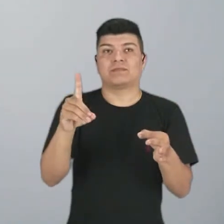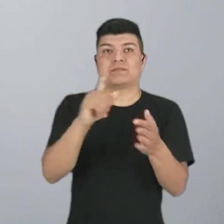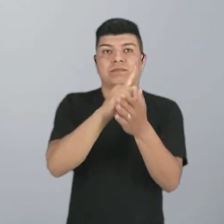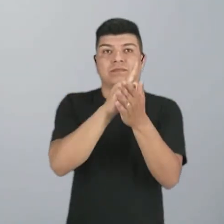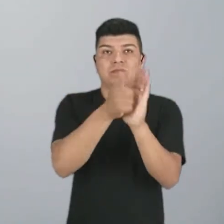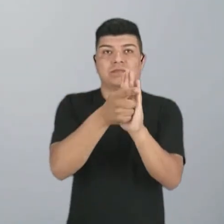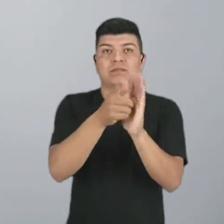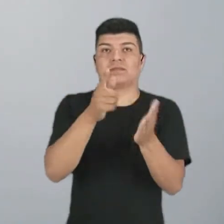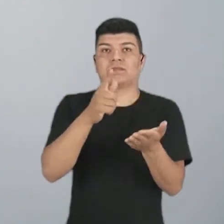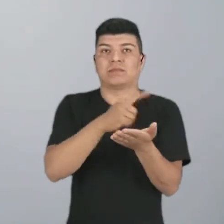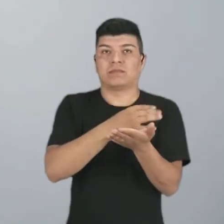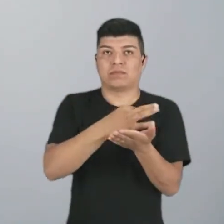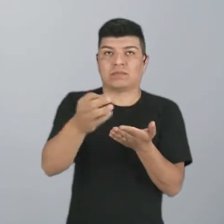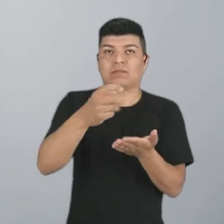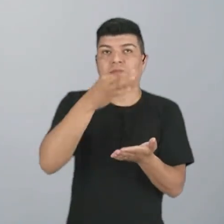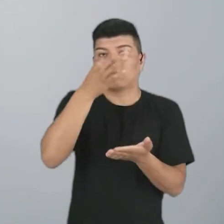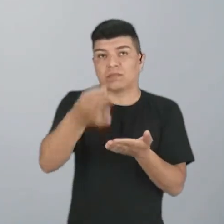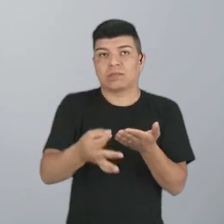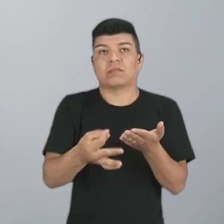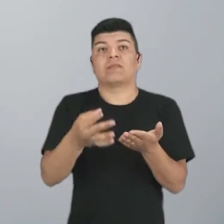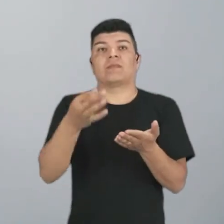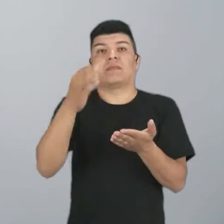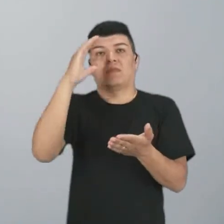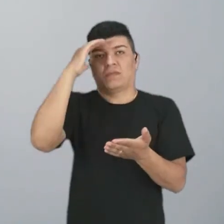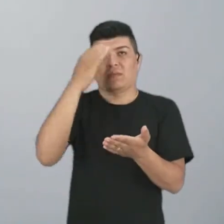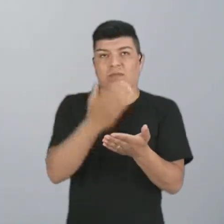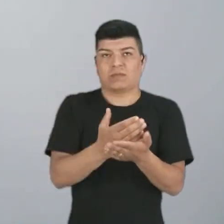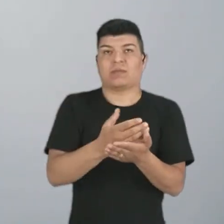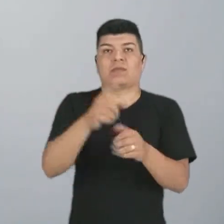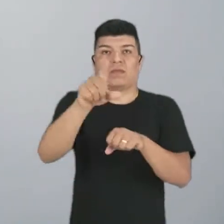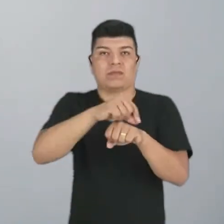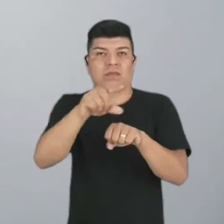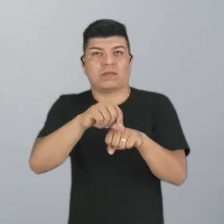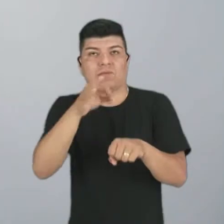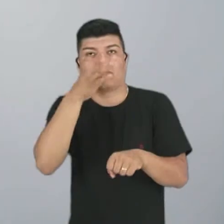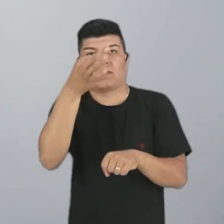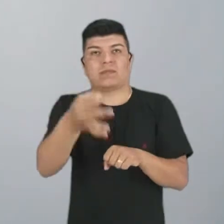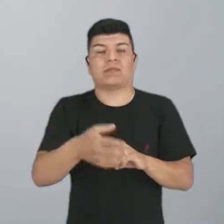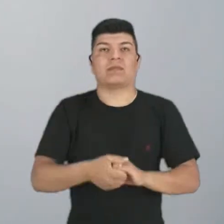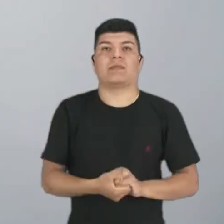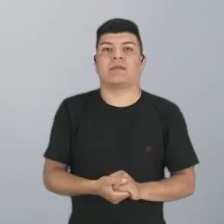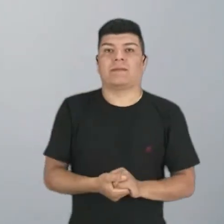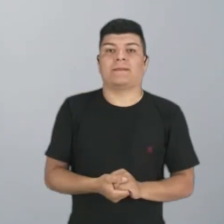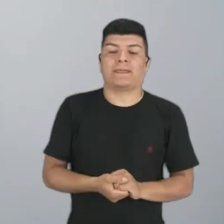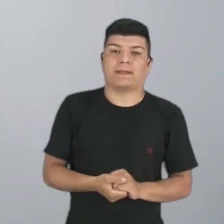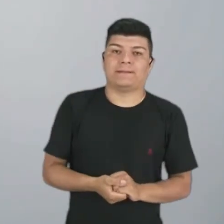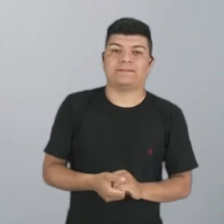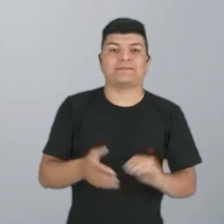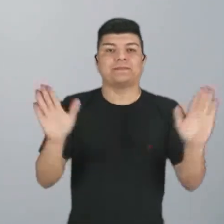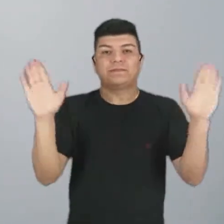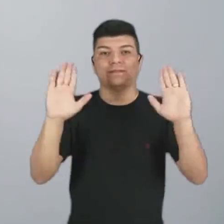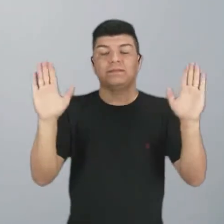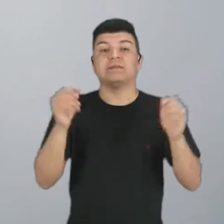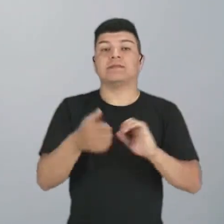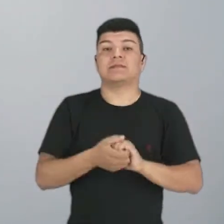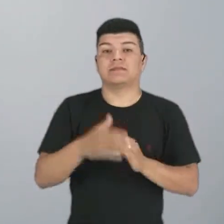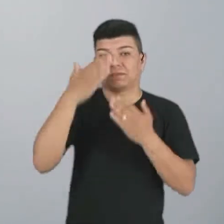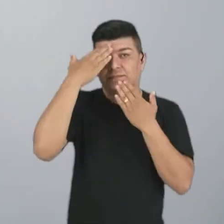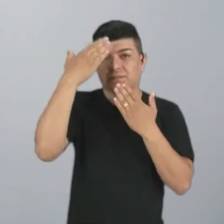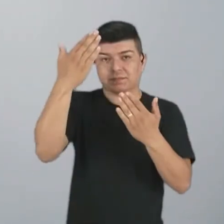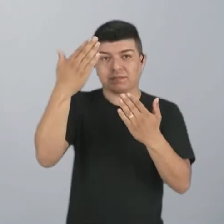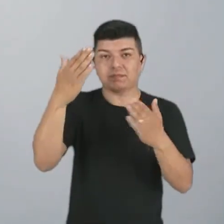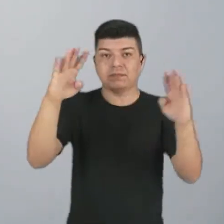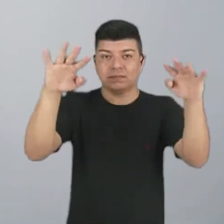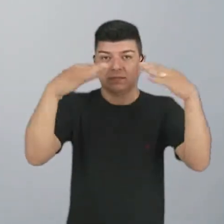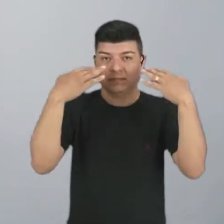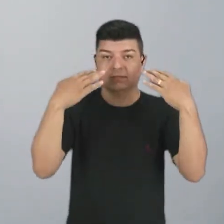opinião apresenta ponto de vista, tese, argumentos e opiniões. Por aqui eu me despeço, gostaria de agradecer a